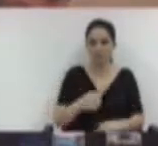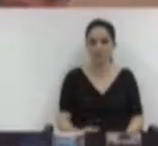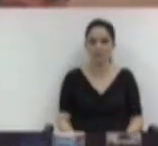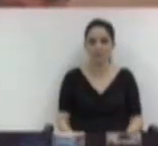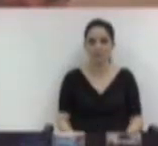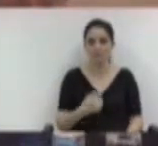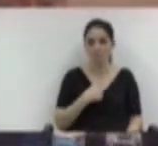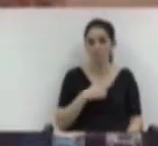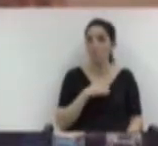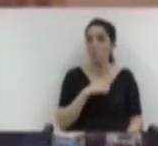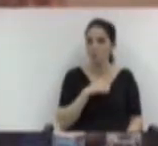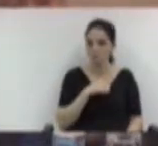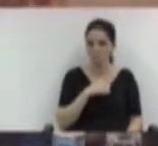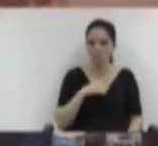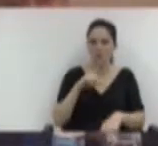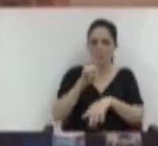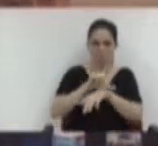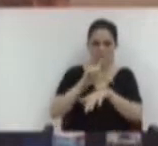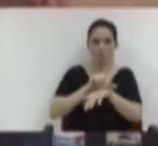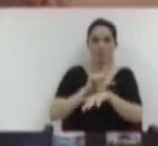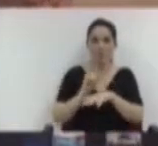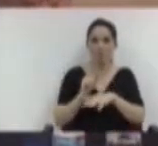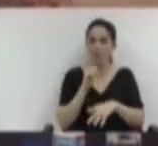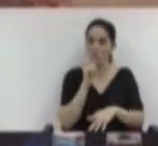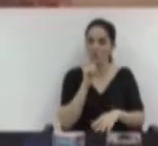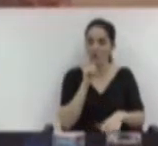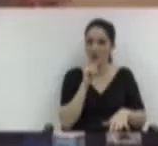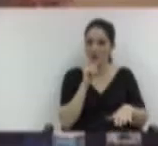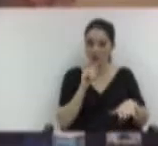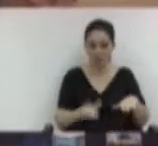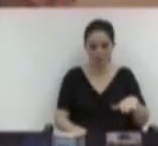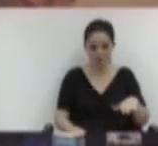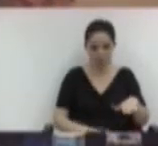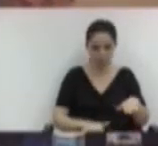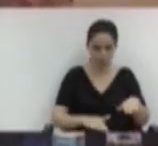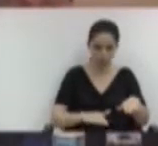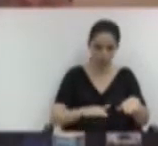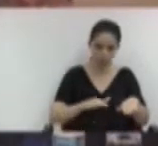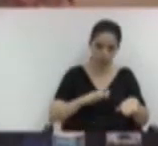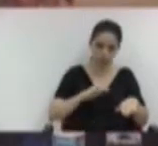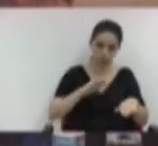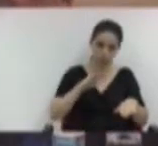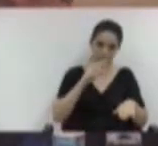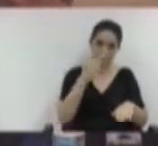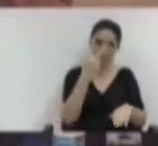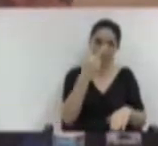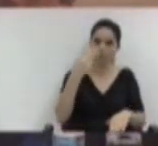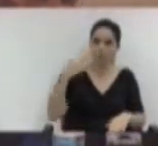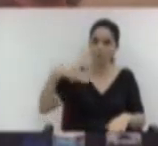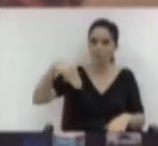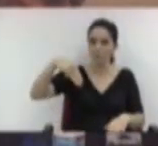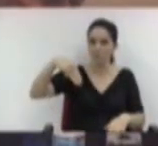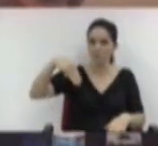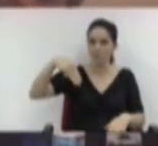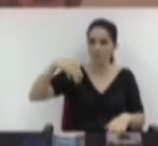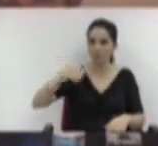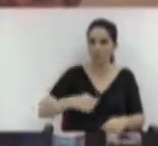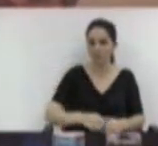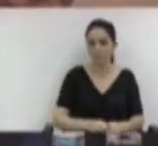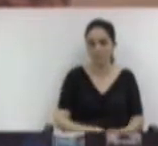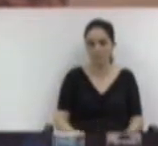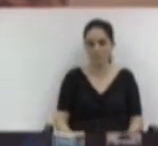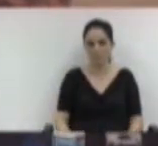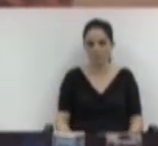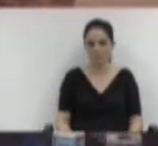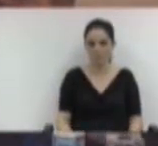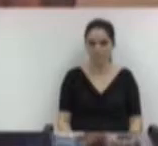Eu tenho um comércio lá, já teve tempo de a água subir mais, quase uns 2 metros atrás do mercado, tem uma comporta,